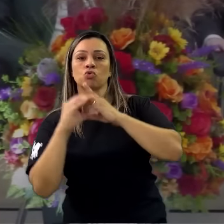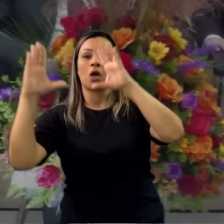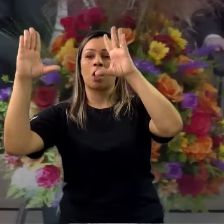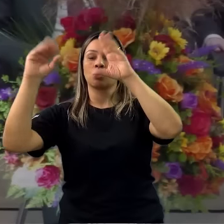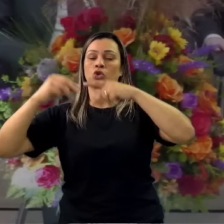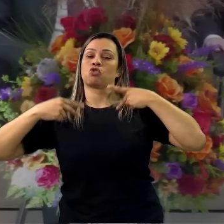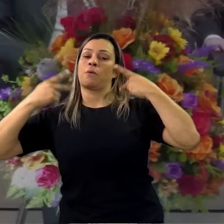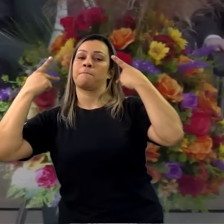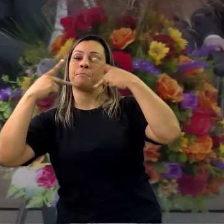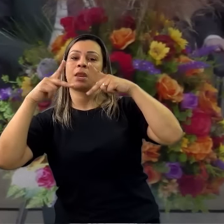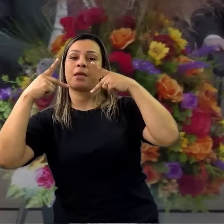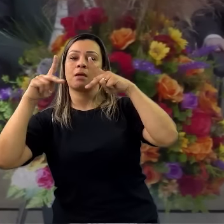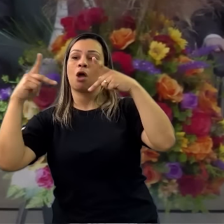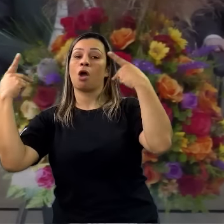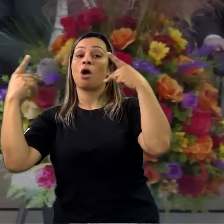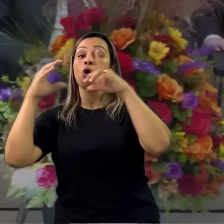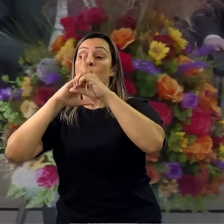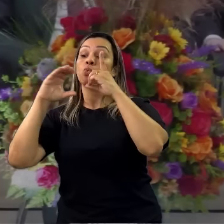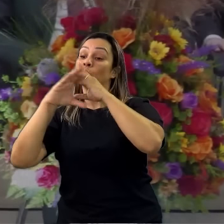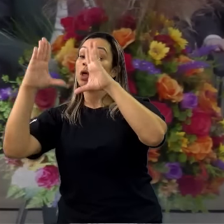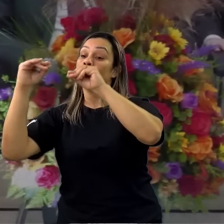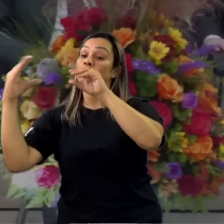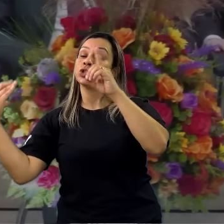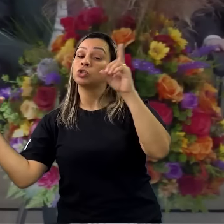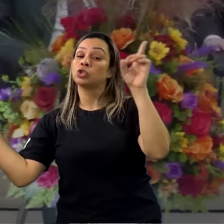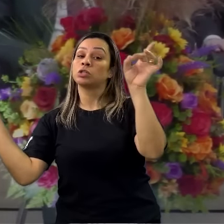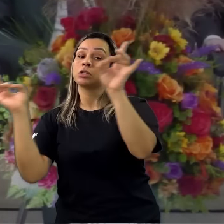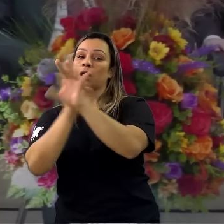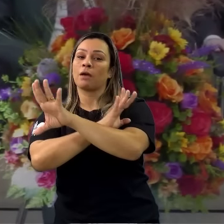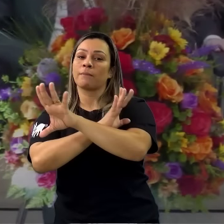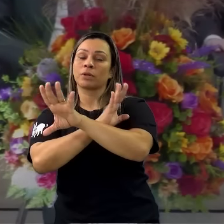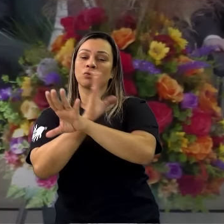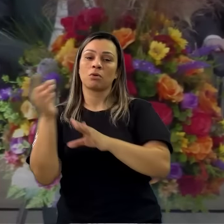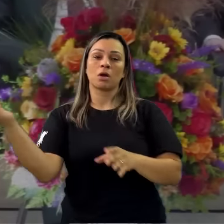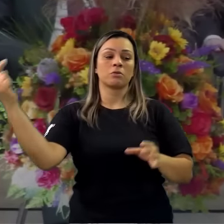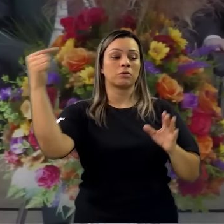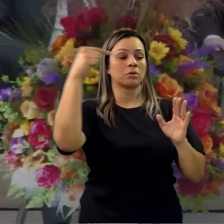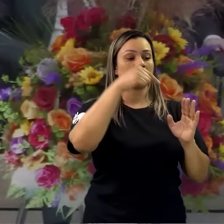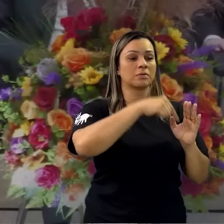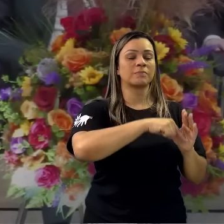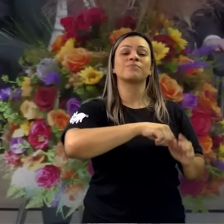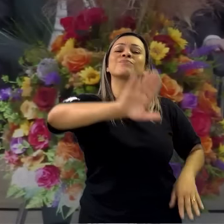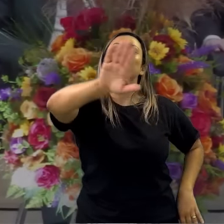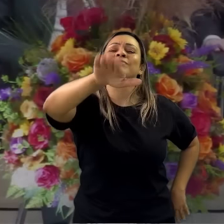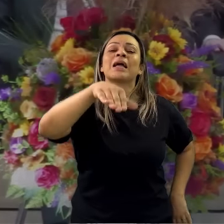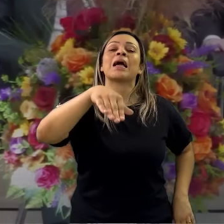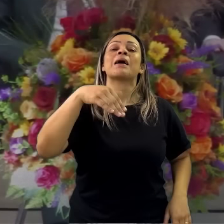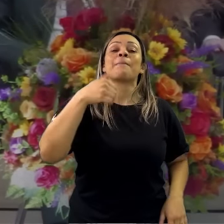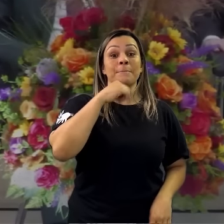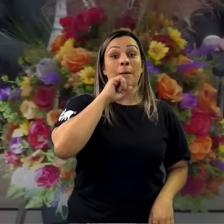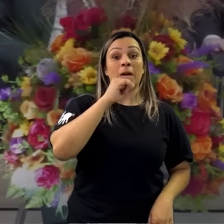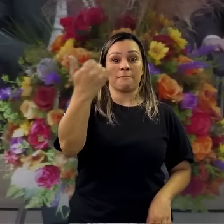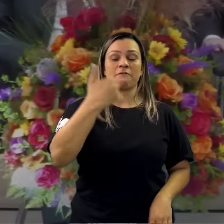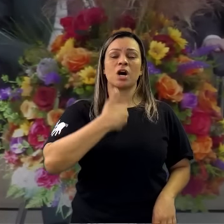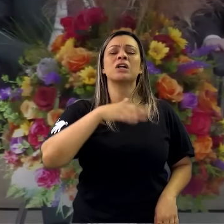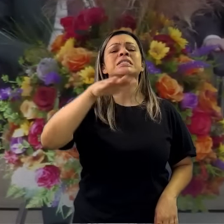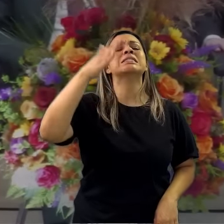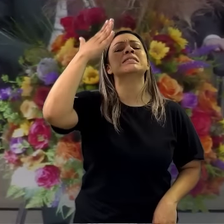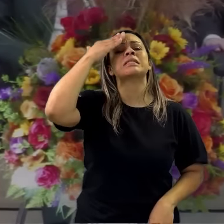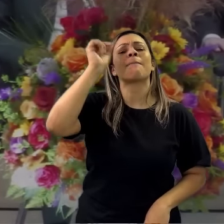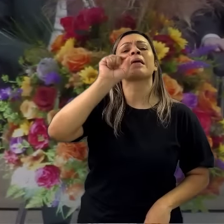eu cheguei a noite do culto que eu fui pregar na sexta minha mãe disse assim para mim sabe quem é que vai ficar noiva uma das tuas prima eu falei mas quando